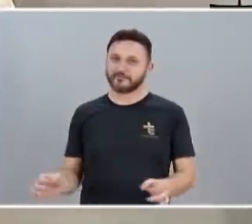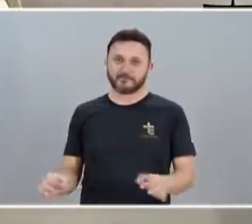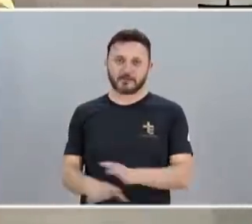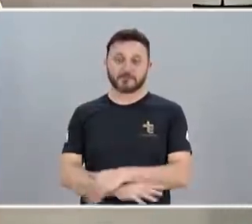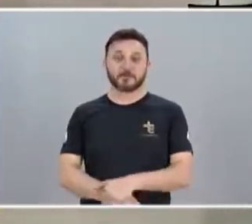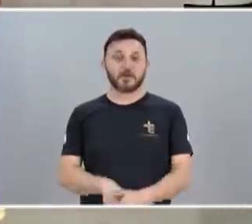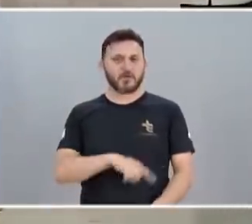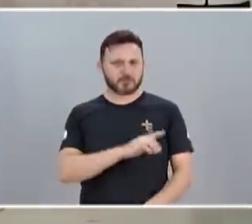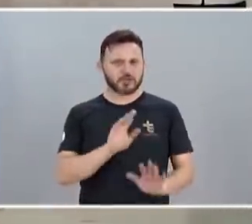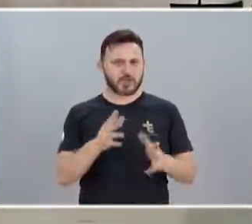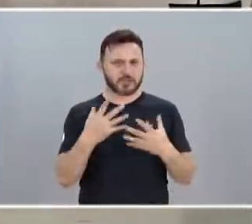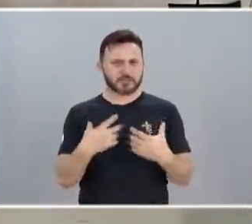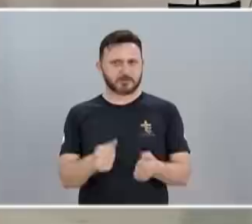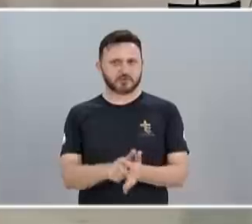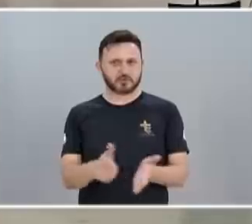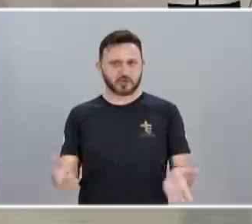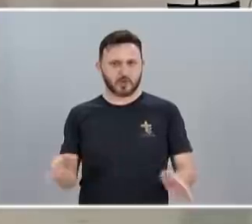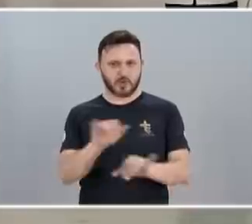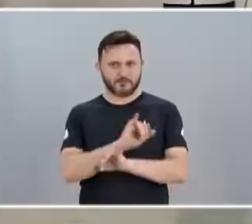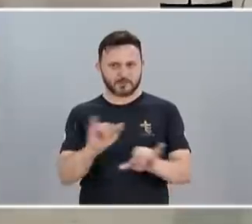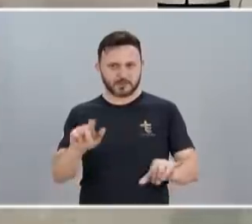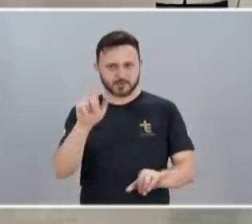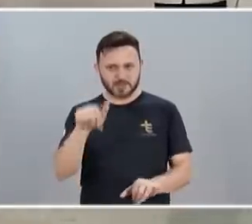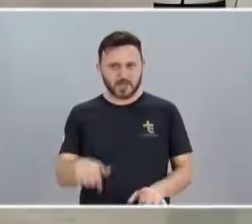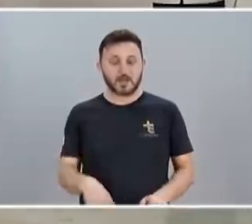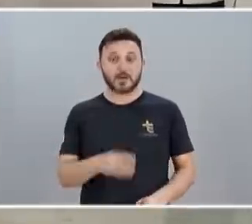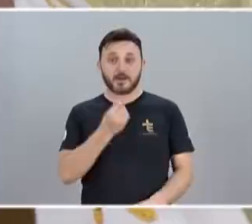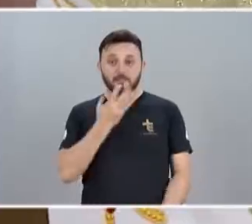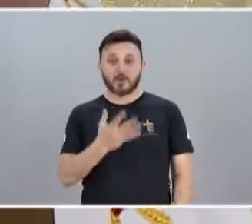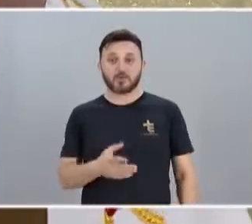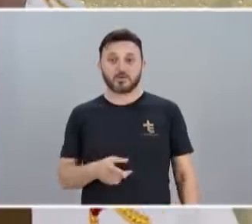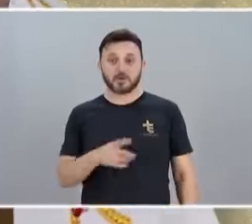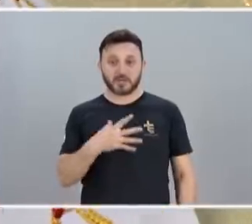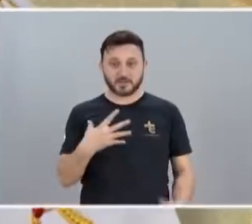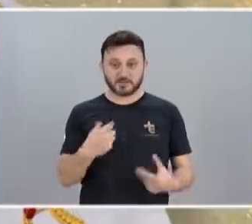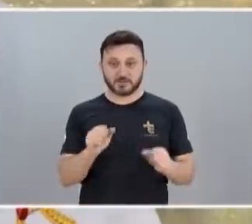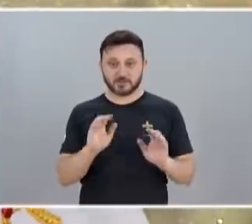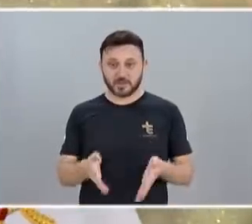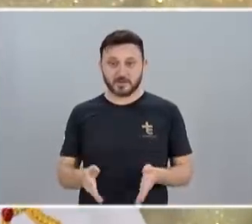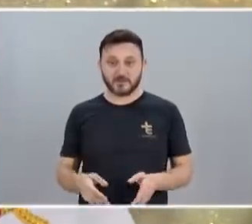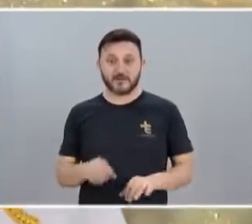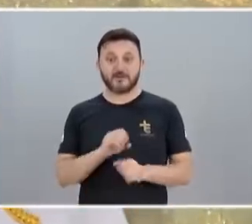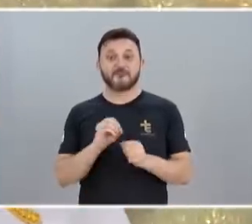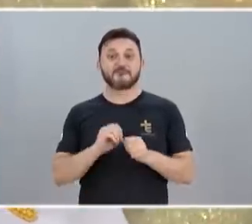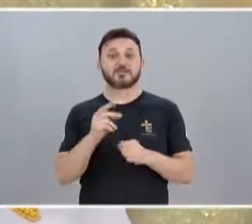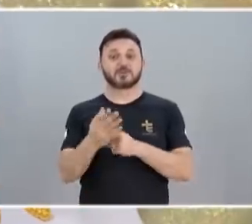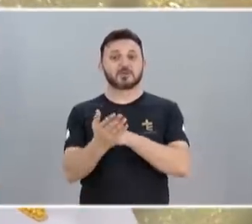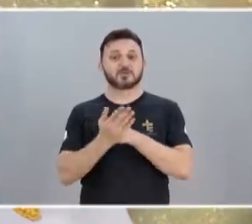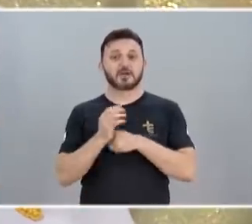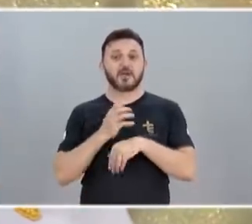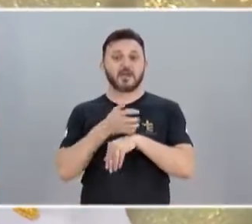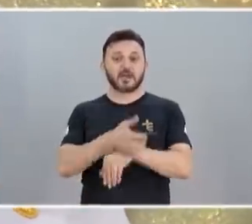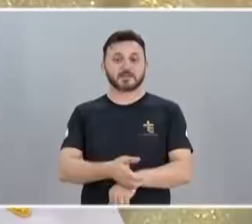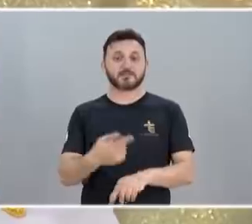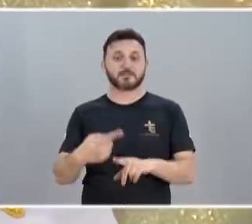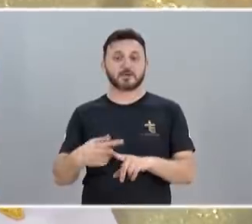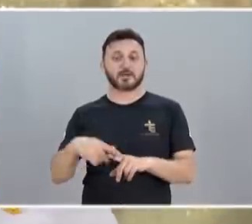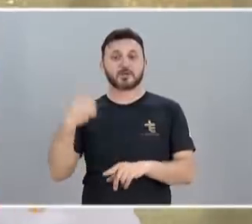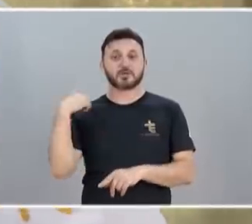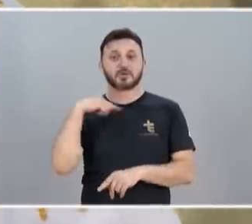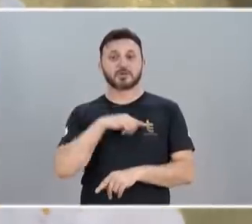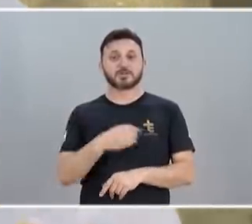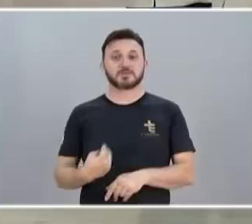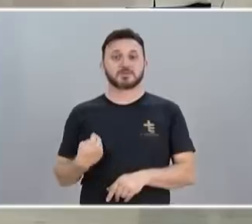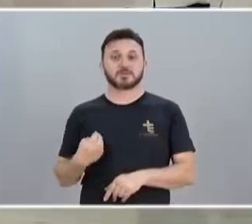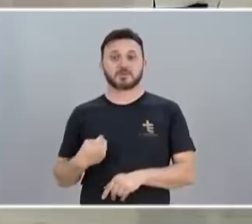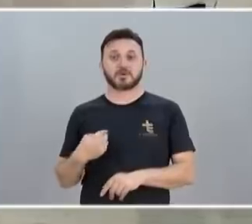E você já recebeu o Jornal do Evangelizador? Que bom. Receberam? Faça a sua contribuição extra, que nós estamos... Ah,